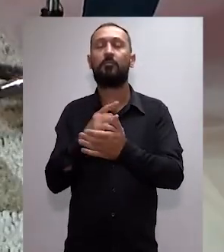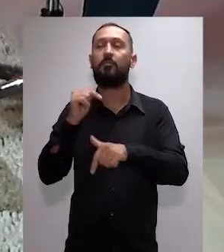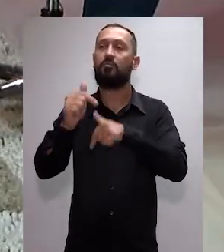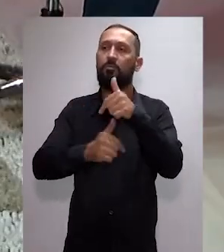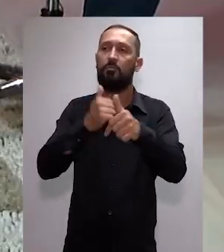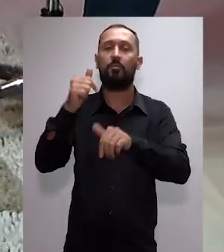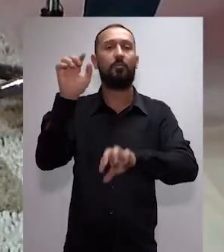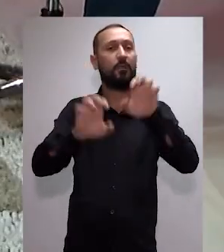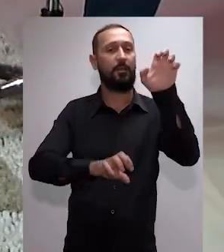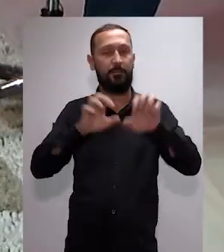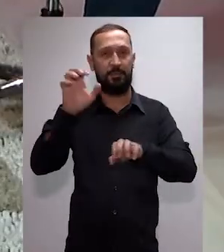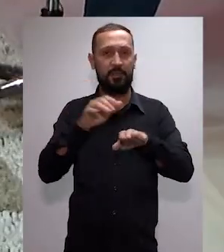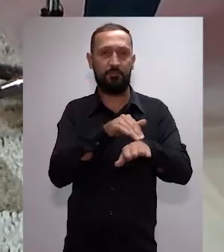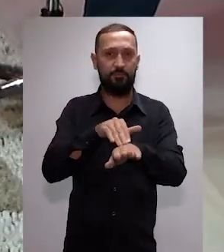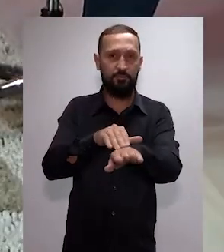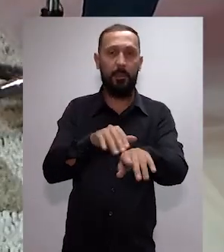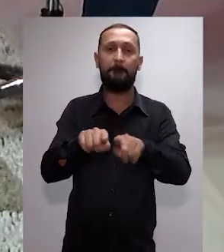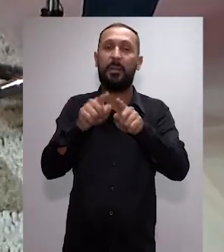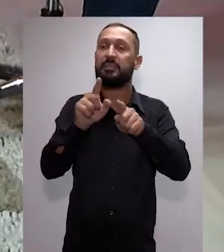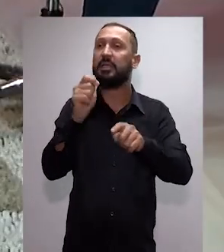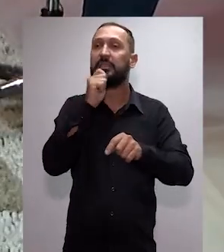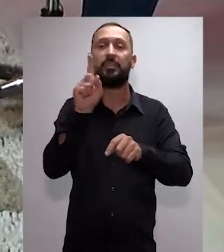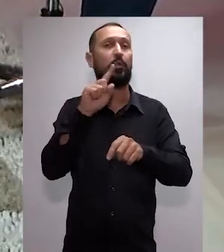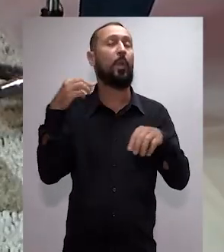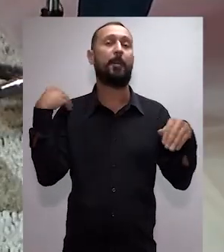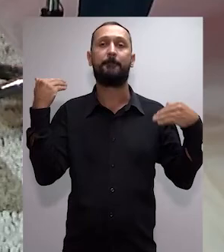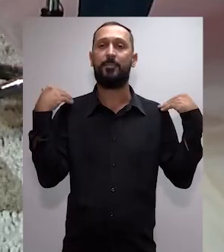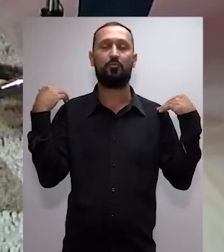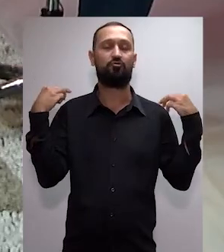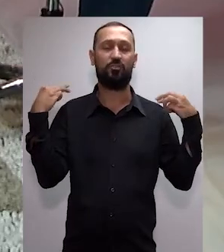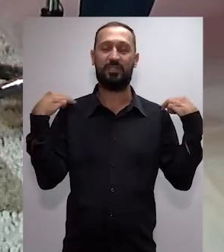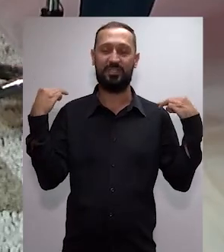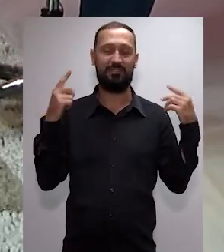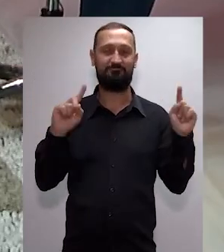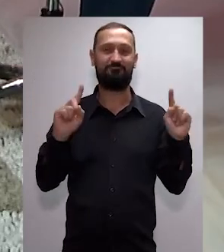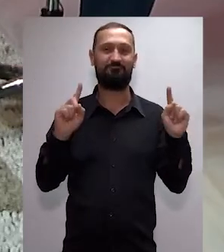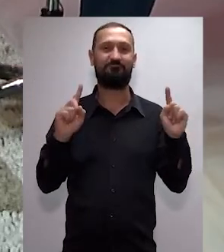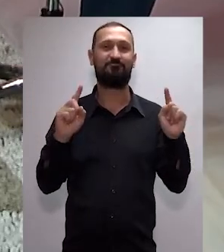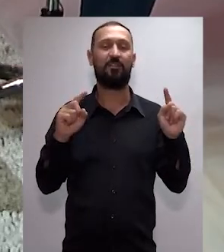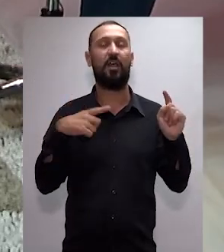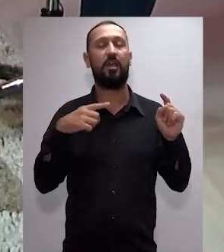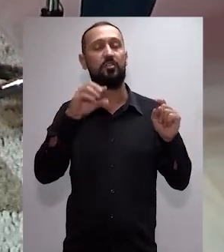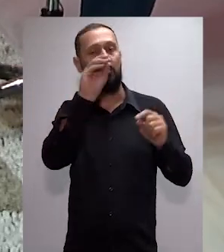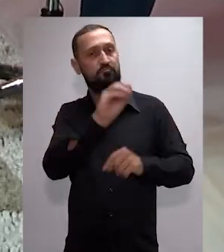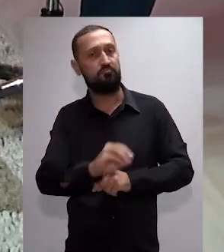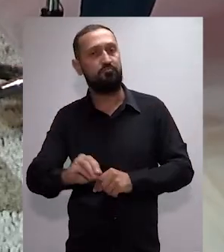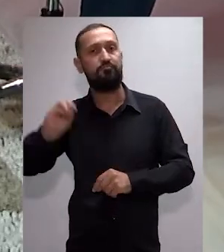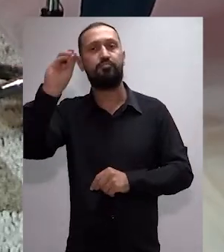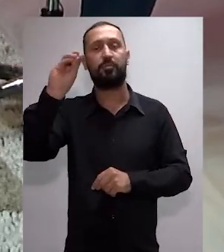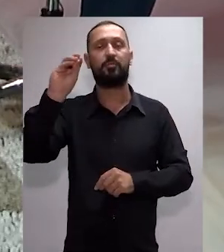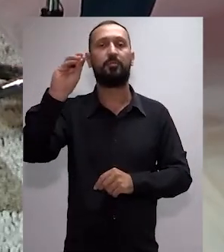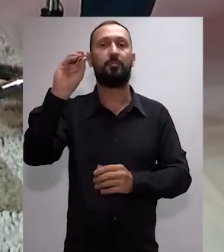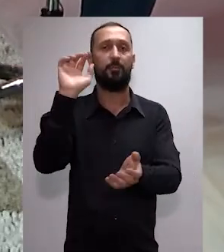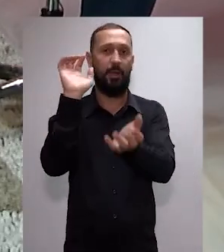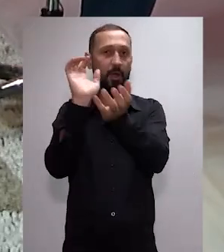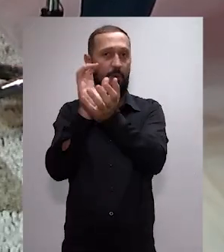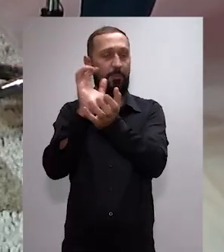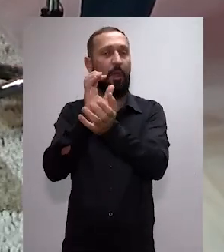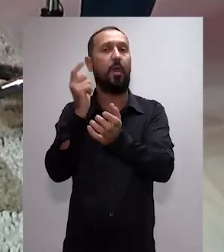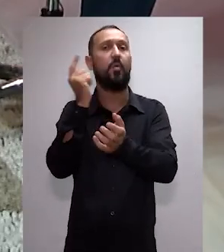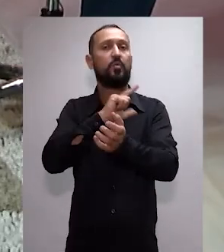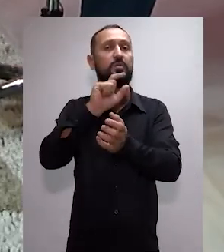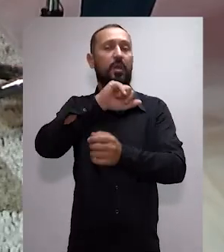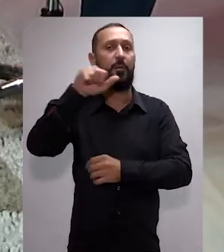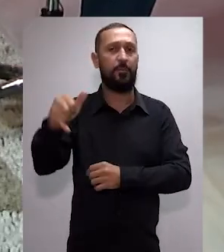de transporte, mas ainda não exercem a função de motorista, e aí eles fazem essa migração, essa mudança de categoria